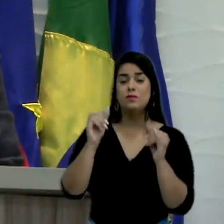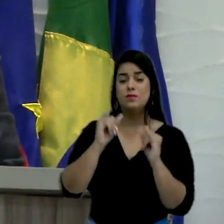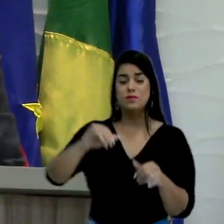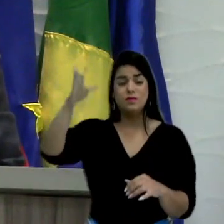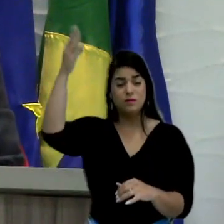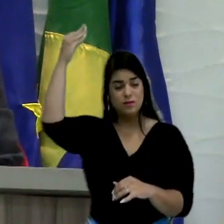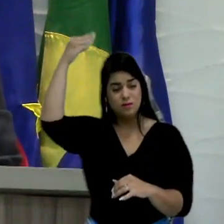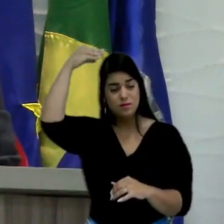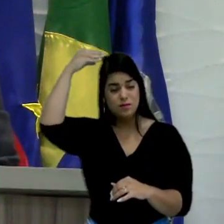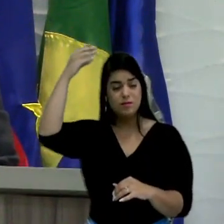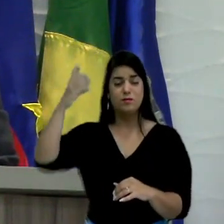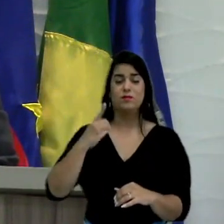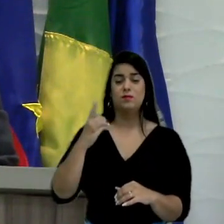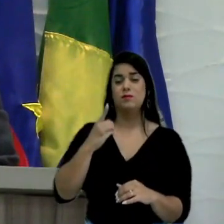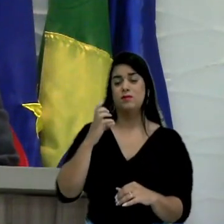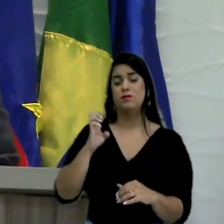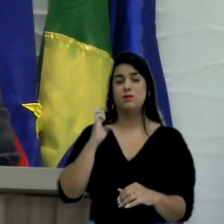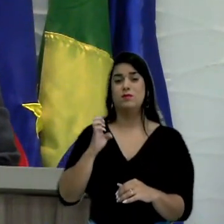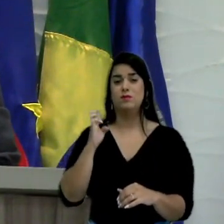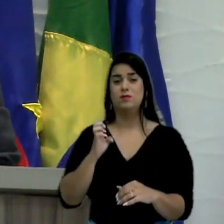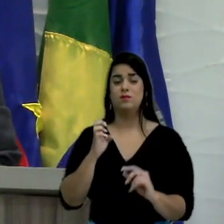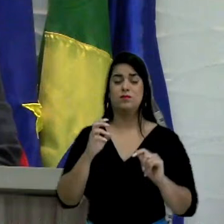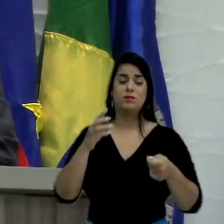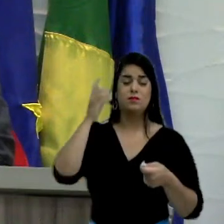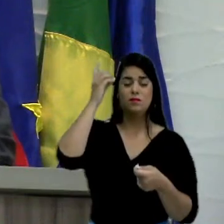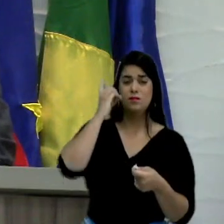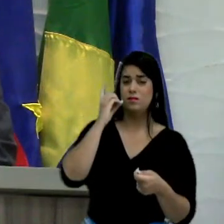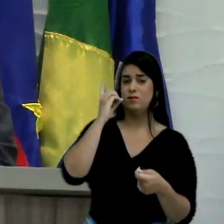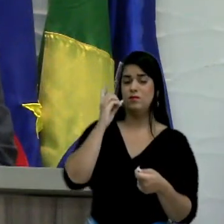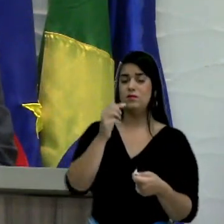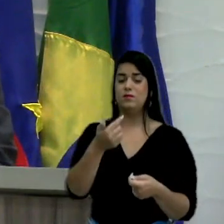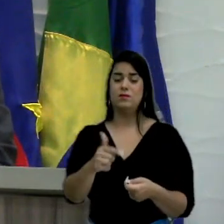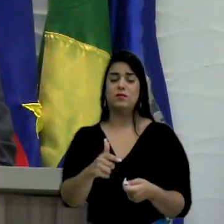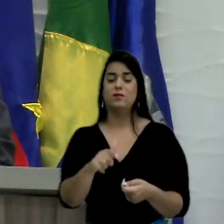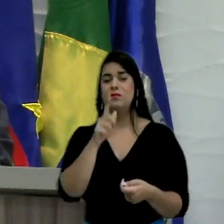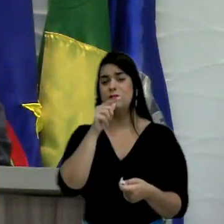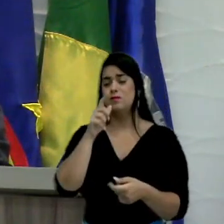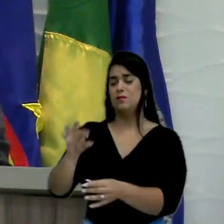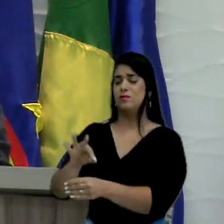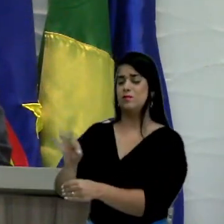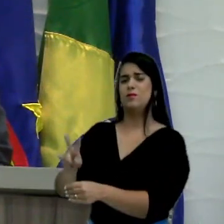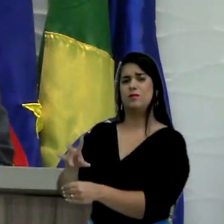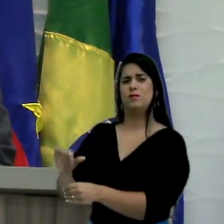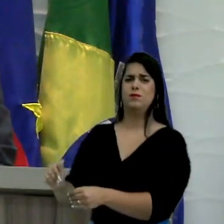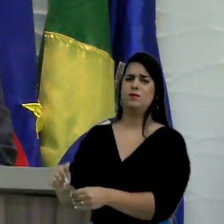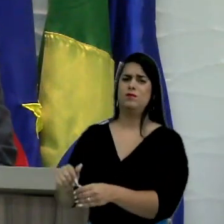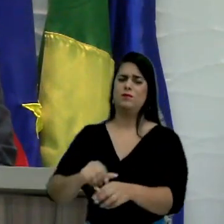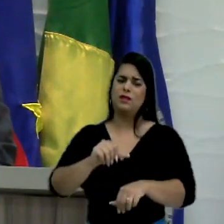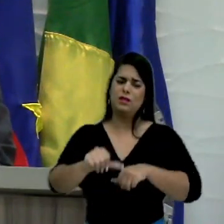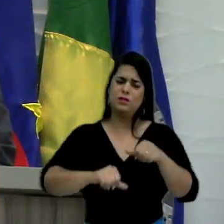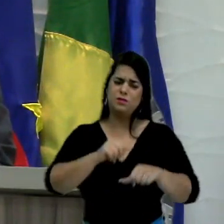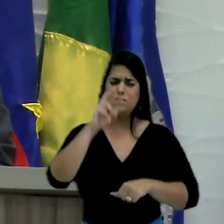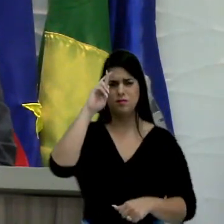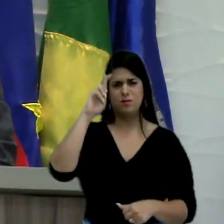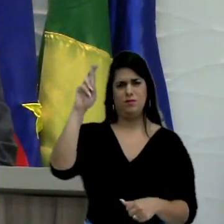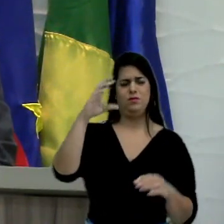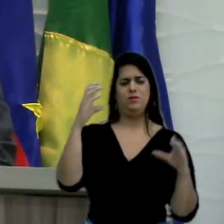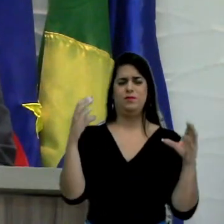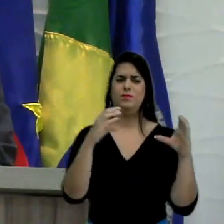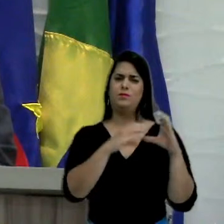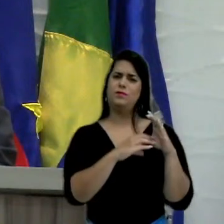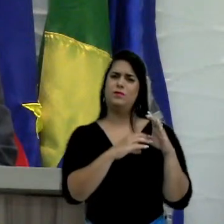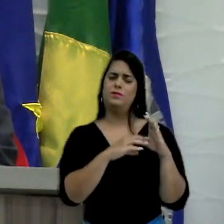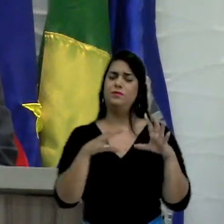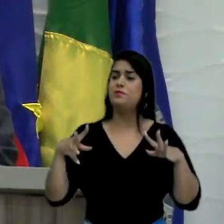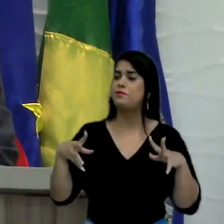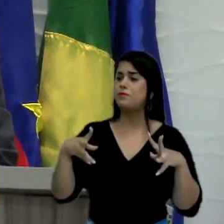deputada estadual Débora Almeida não ter água em Espírito Santo, de trocar a gerência da Compesa, onde todos